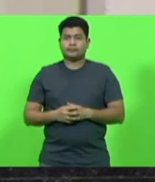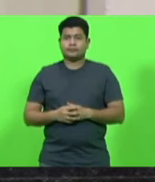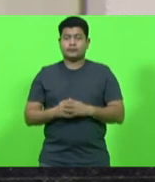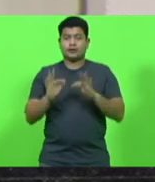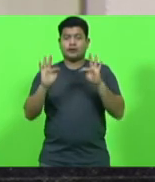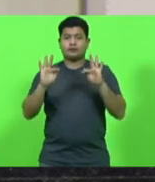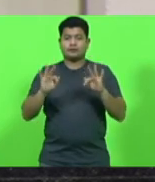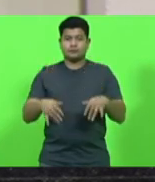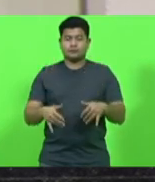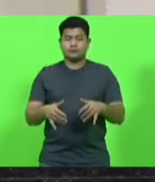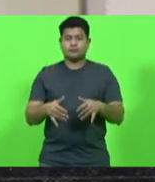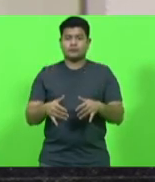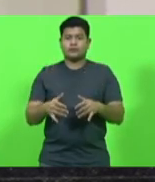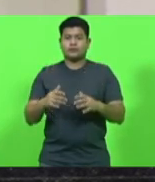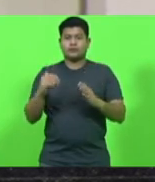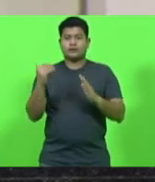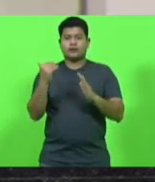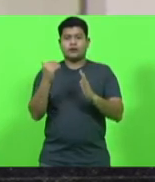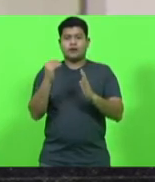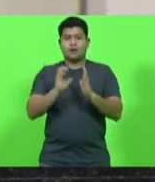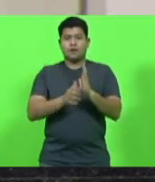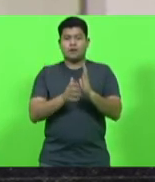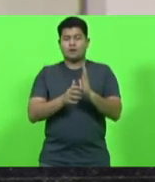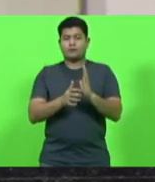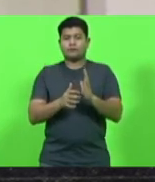Finalizado o horário destinado aos partidos políticos, essa